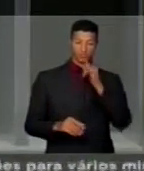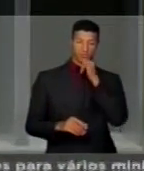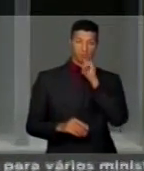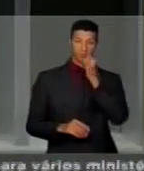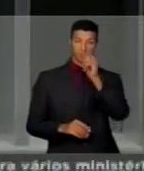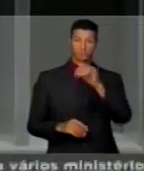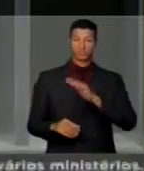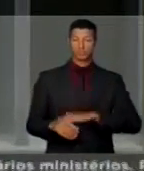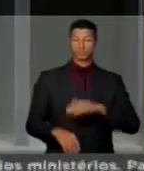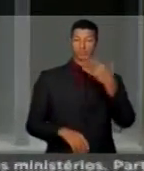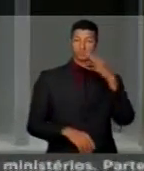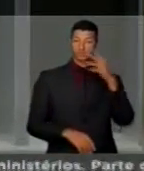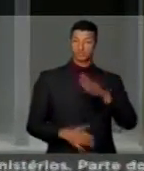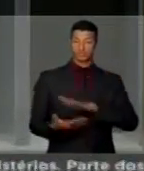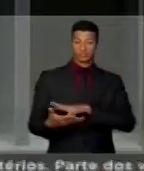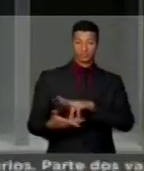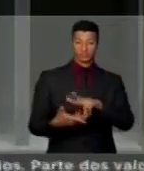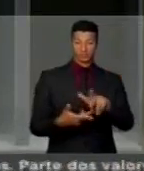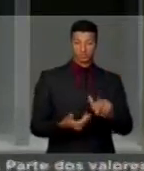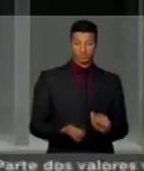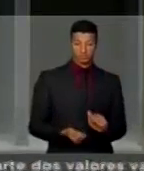tarifa mais cara do mundo.